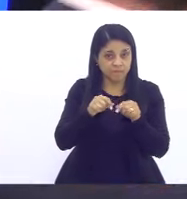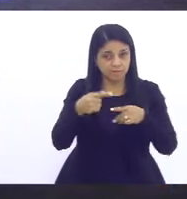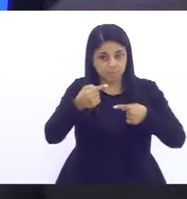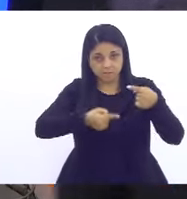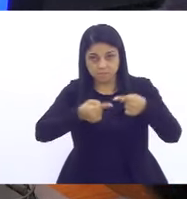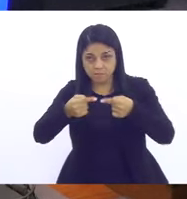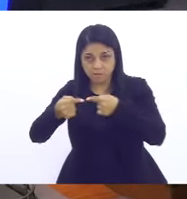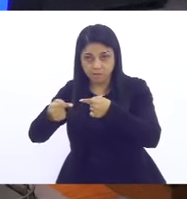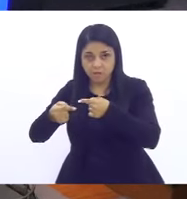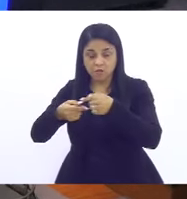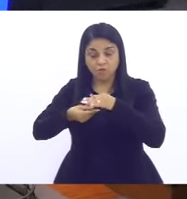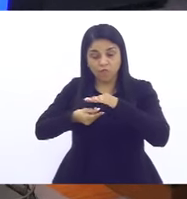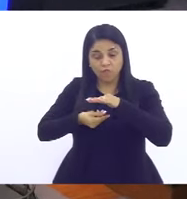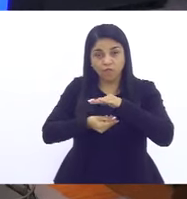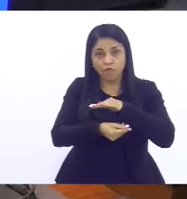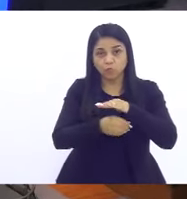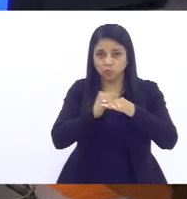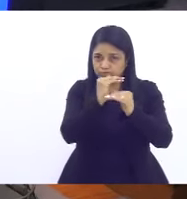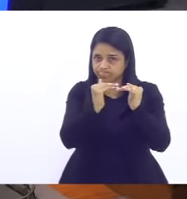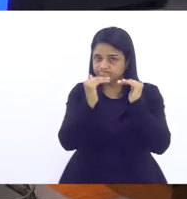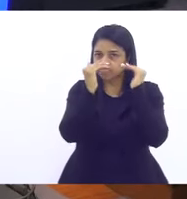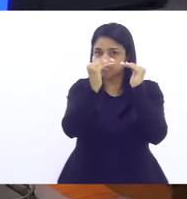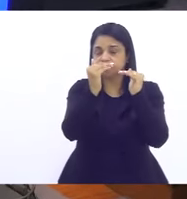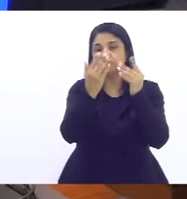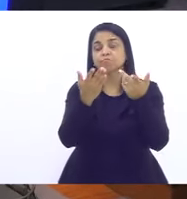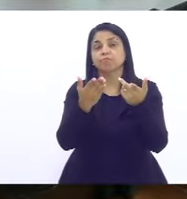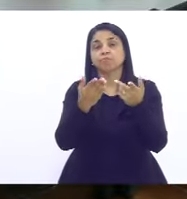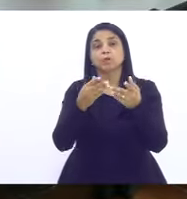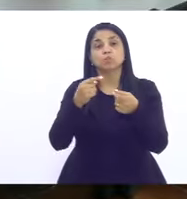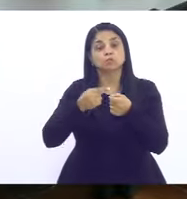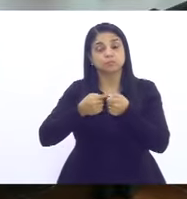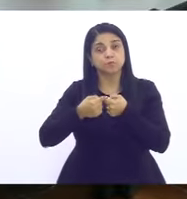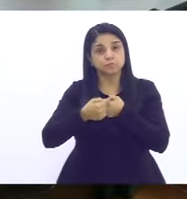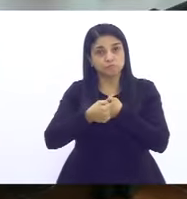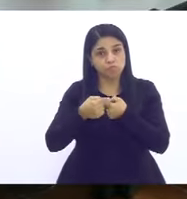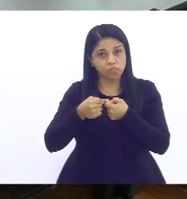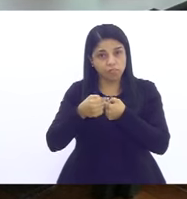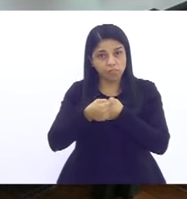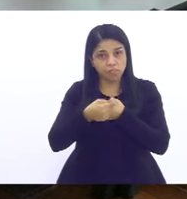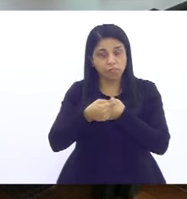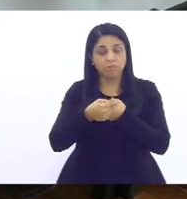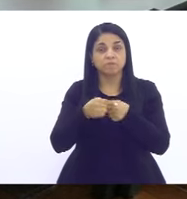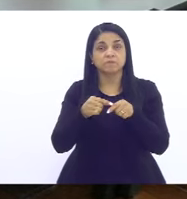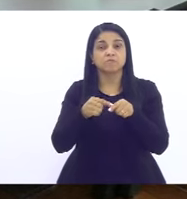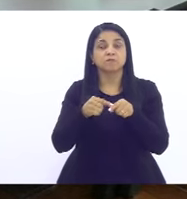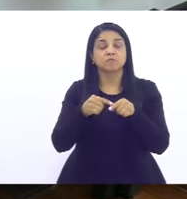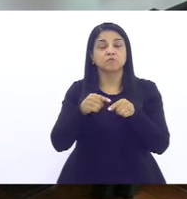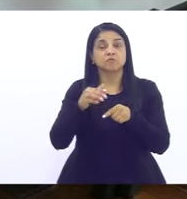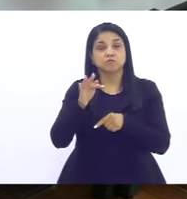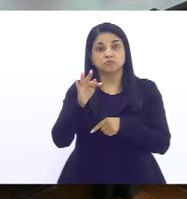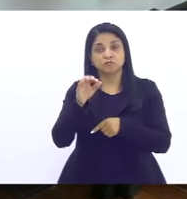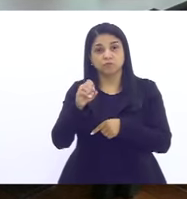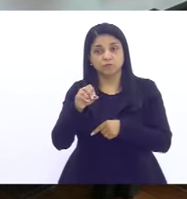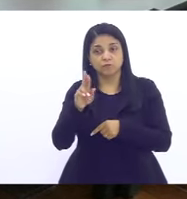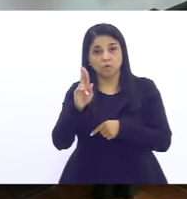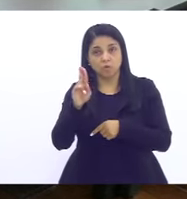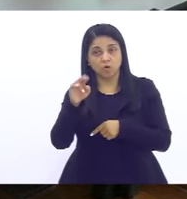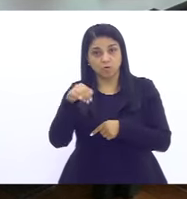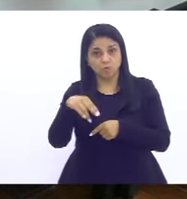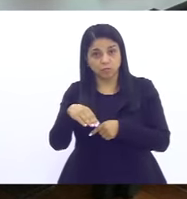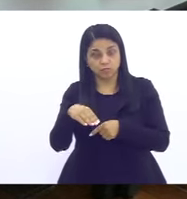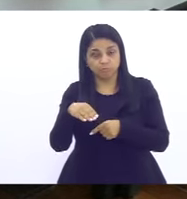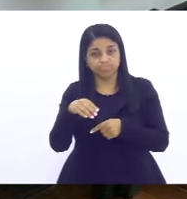o Fundo Soberano com os municípios. E lá ficou patente, nesses fóruns regionais,